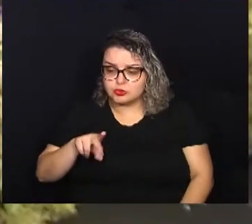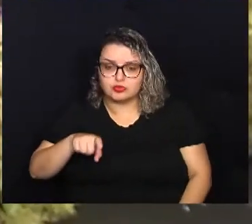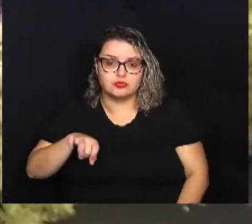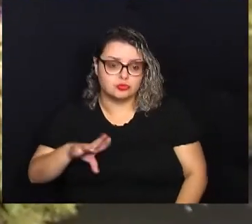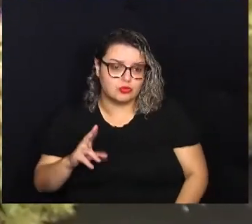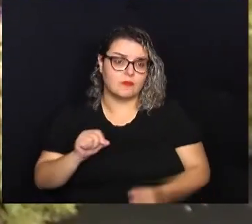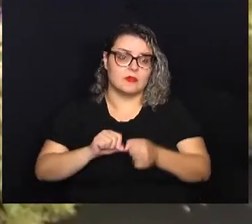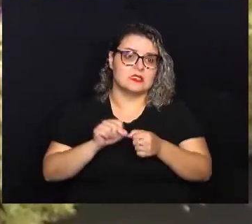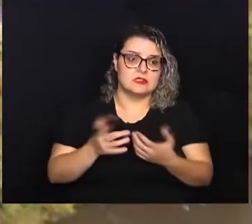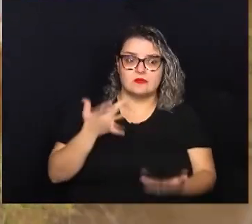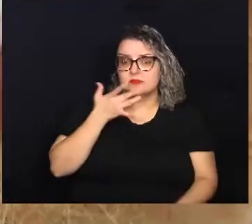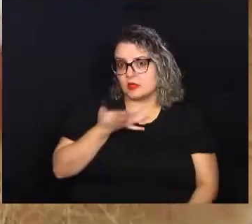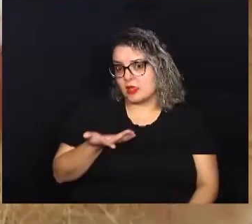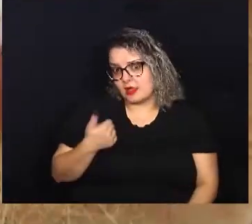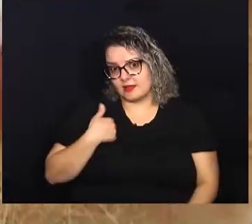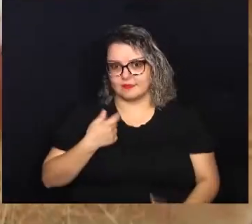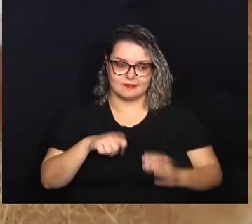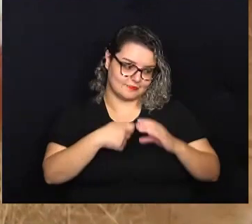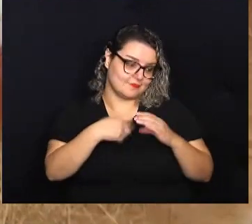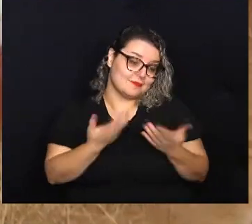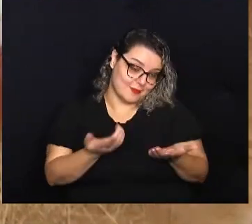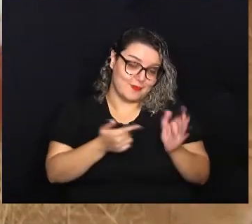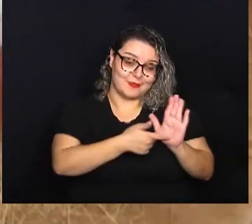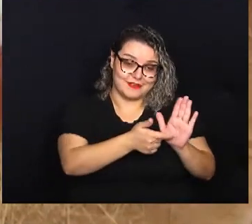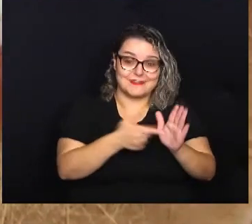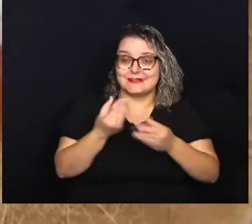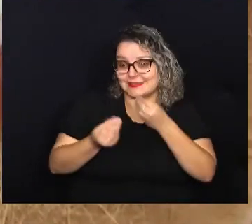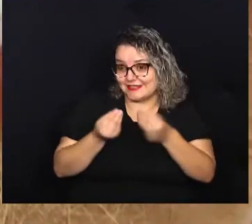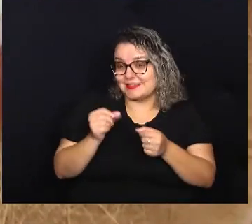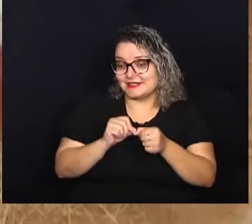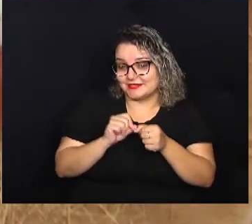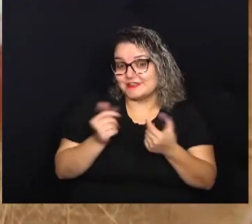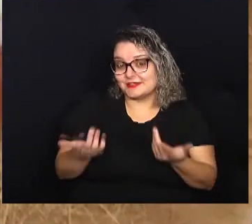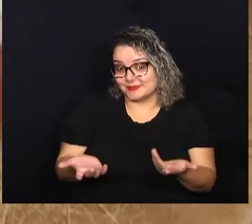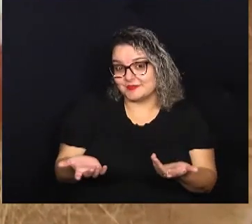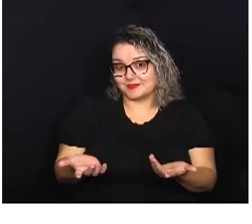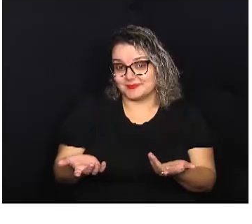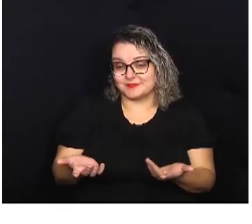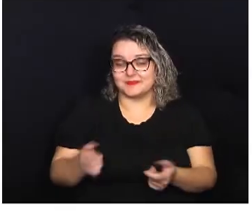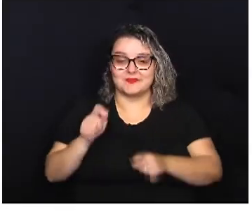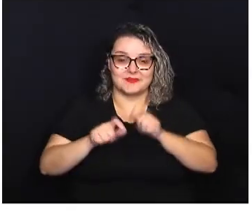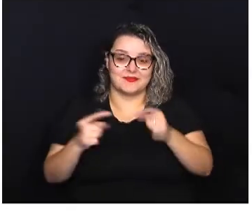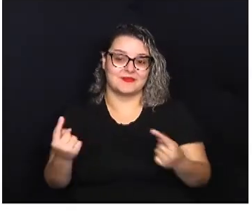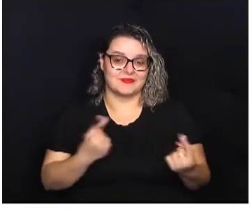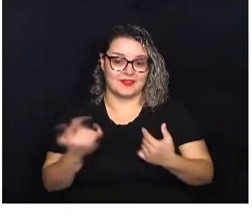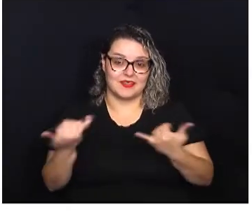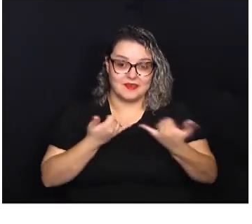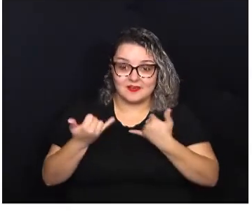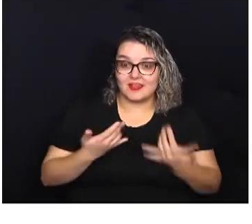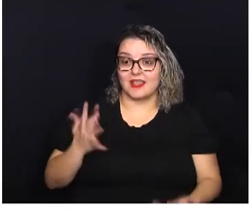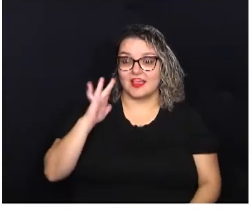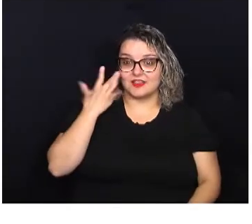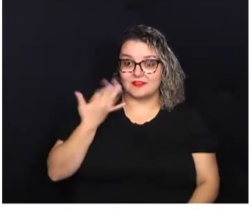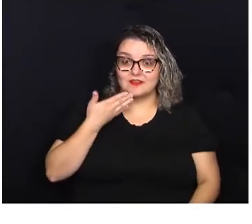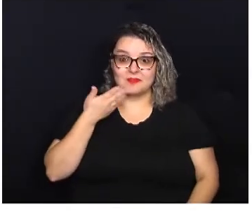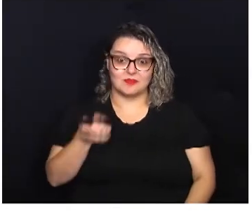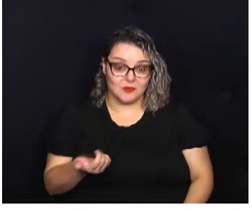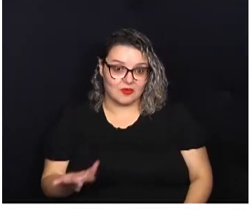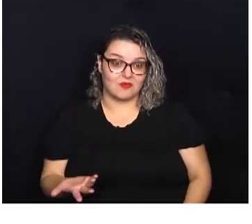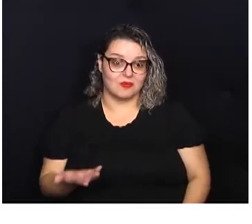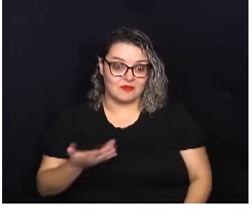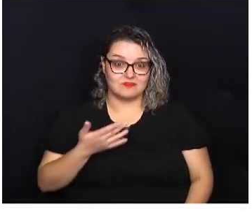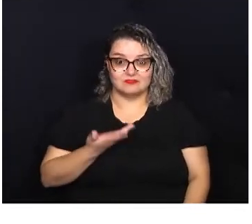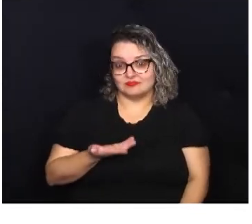eu falei ai vamos gravar né vou mostrar como é que eu faço e o pessoal vinha comer em casa Achava gostoso nossa eu nunca comi chuchu